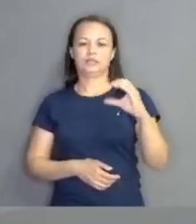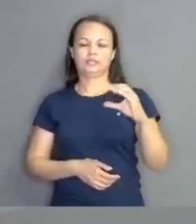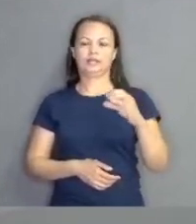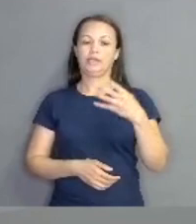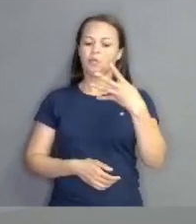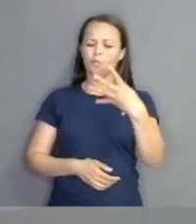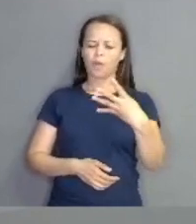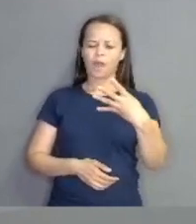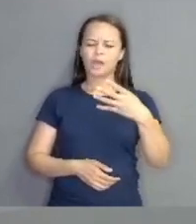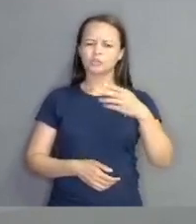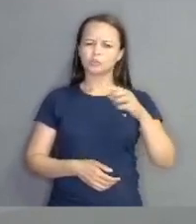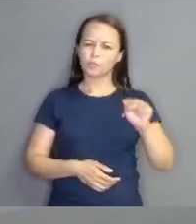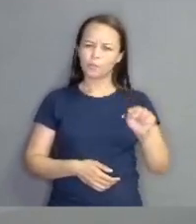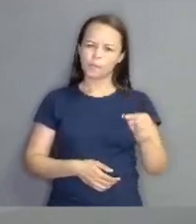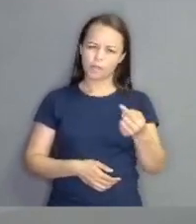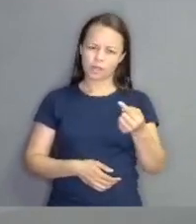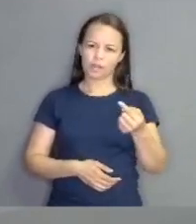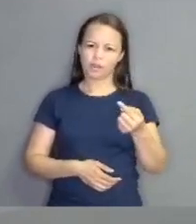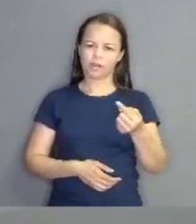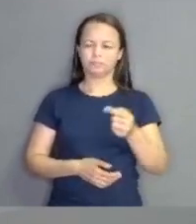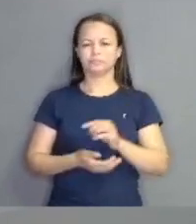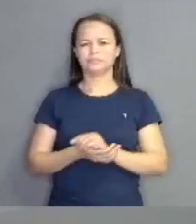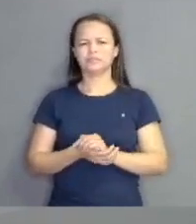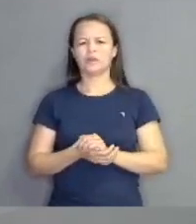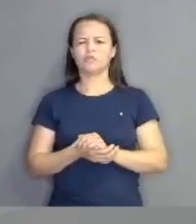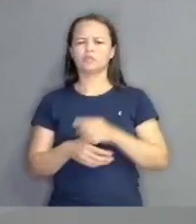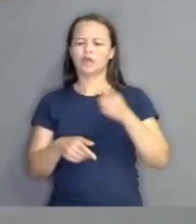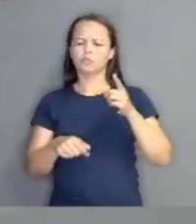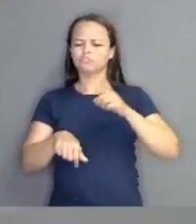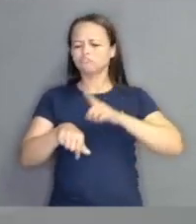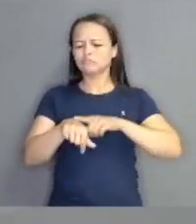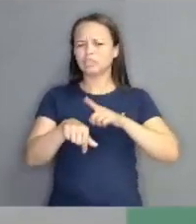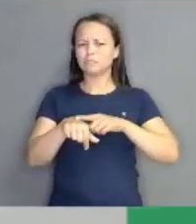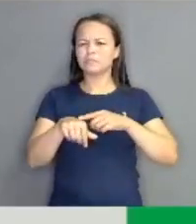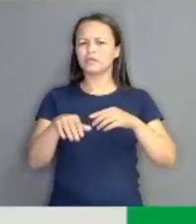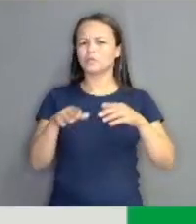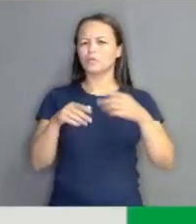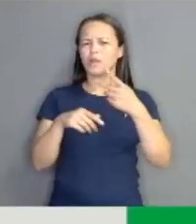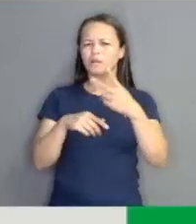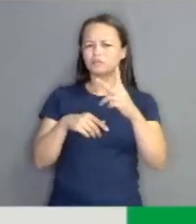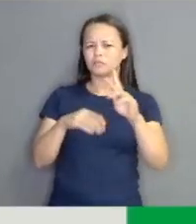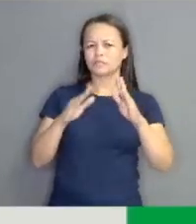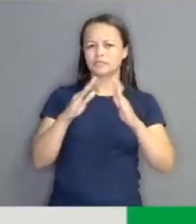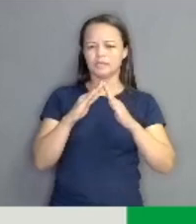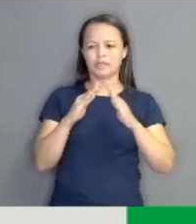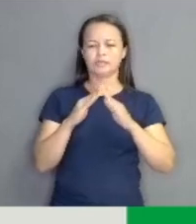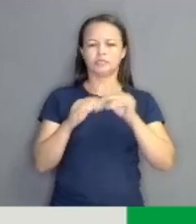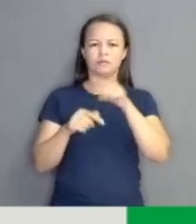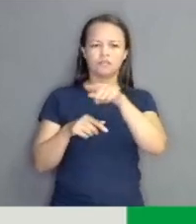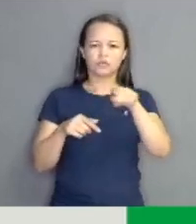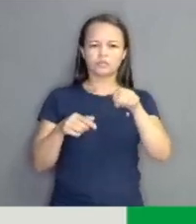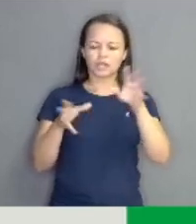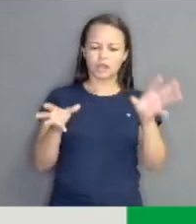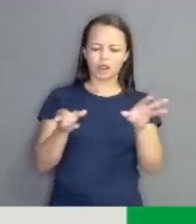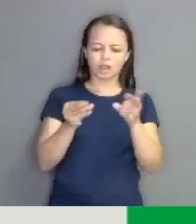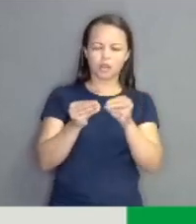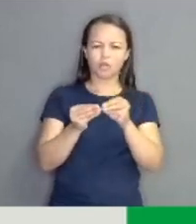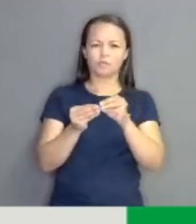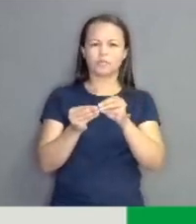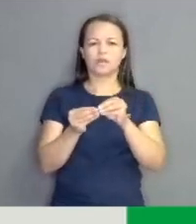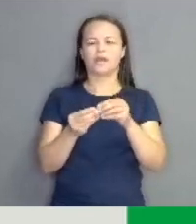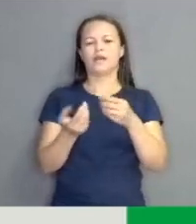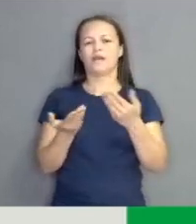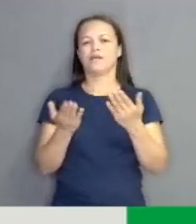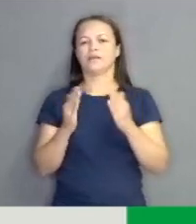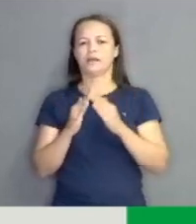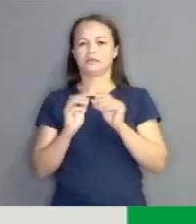milhar. Então, vou dar um tempinho aí em casa para vocês fazerem essa decomposição aí, ok?